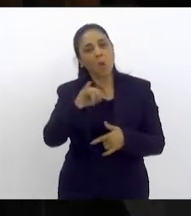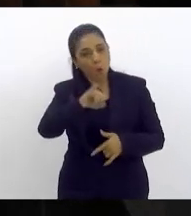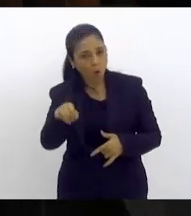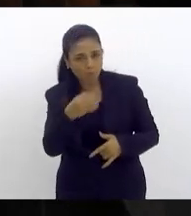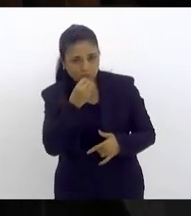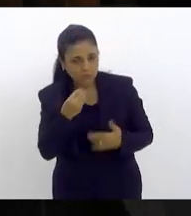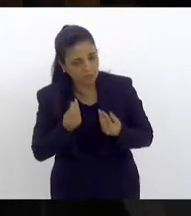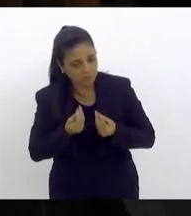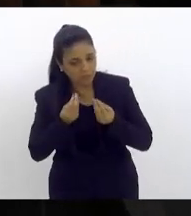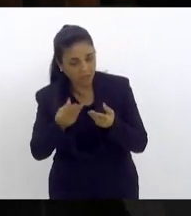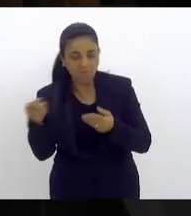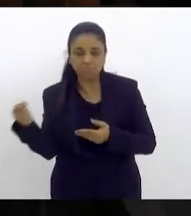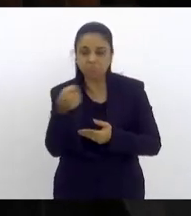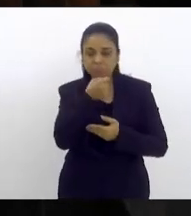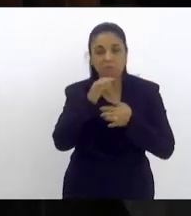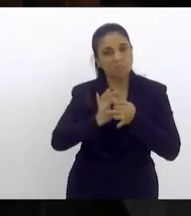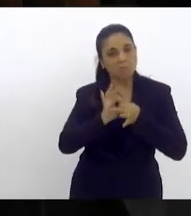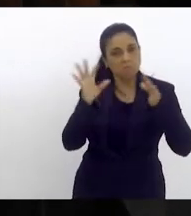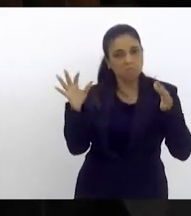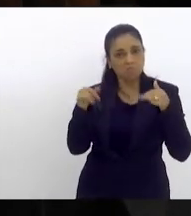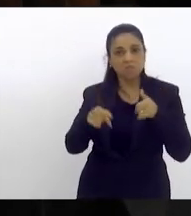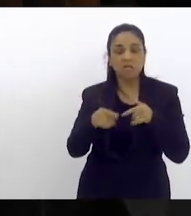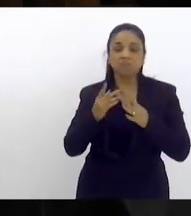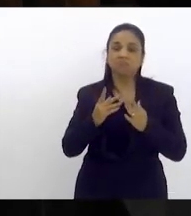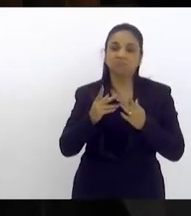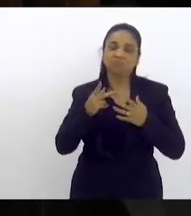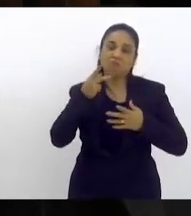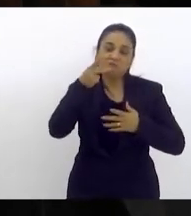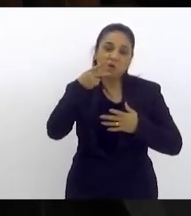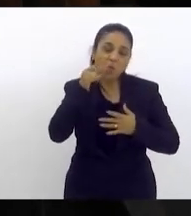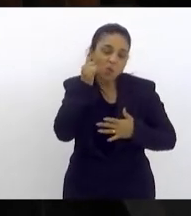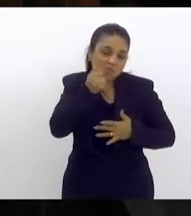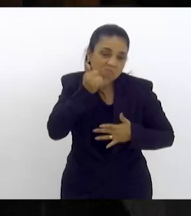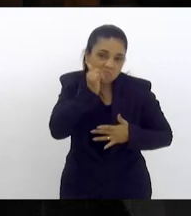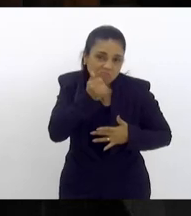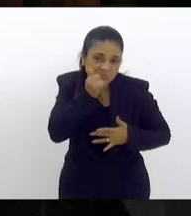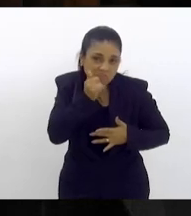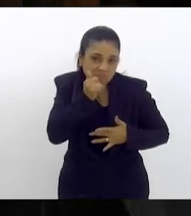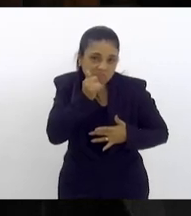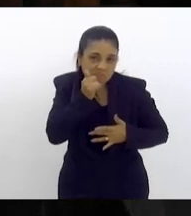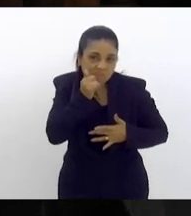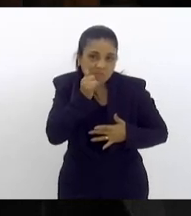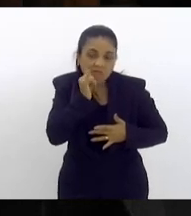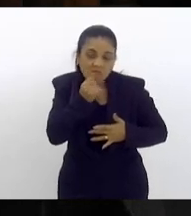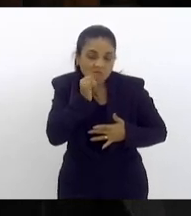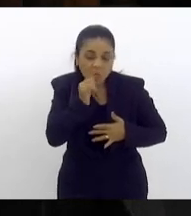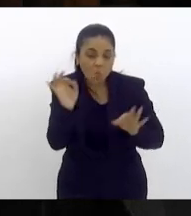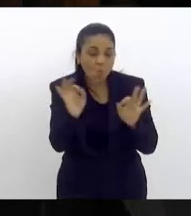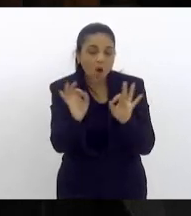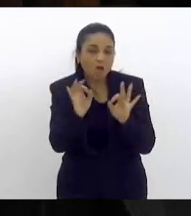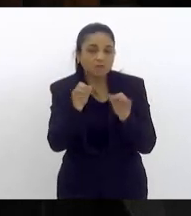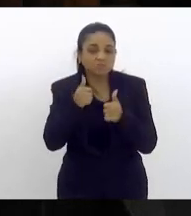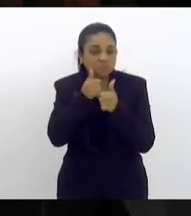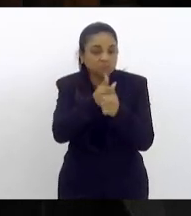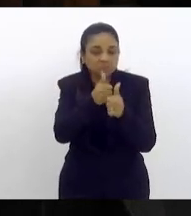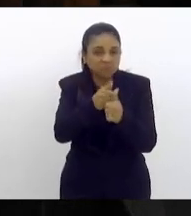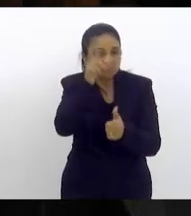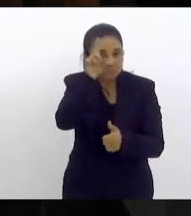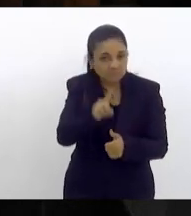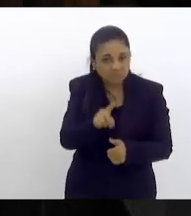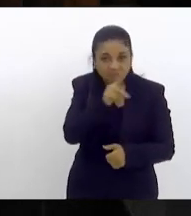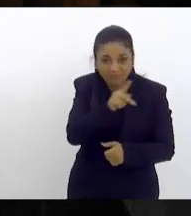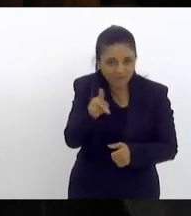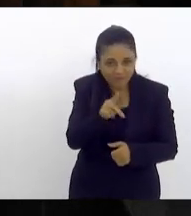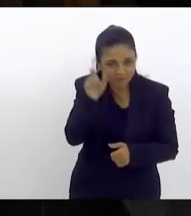a parte que eu dei democraticamente e não se manifestou sobre a perseguição sobre as diretoras as professoras